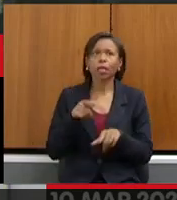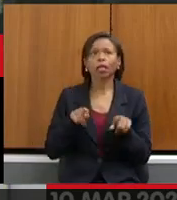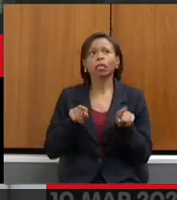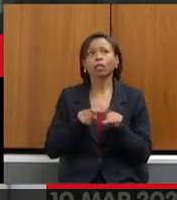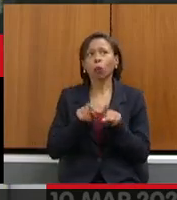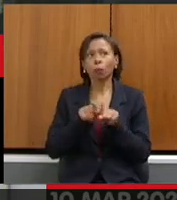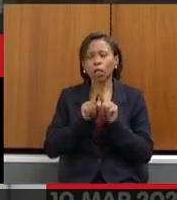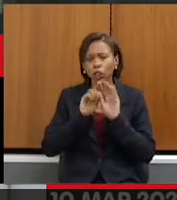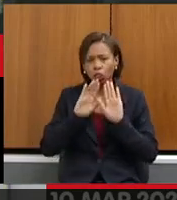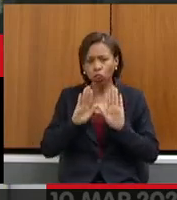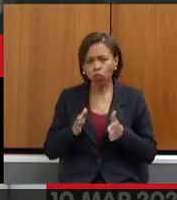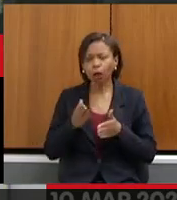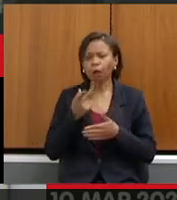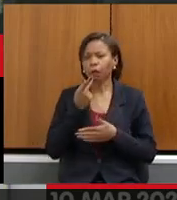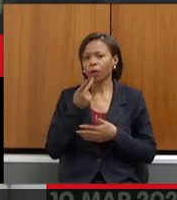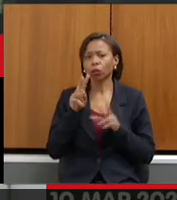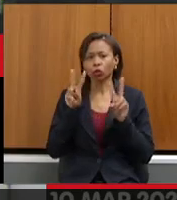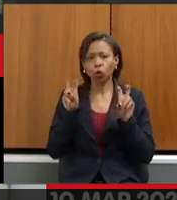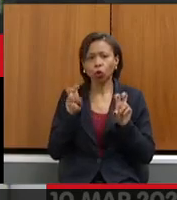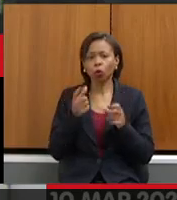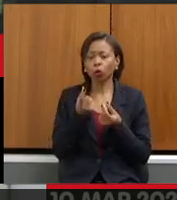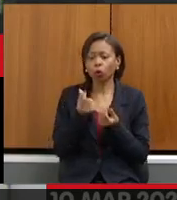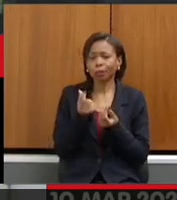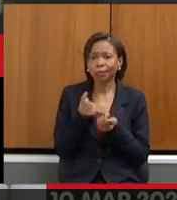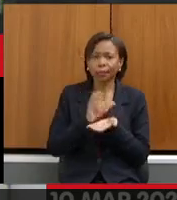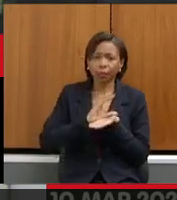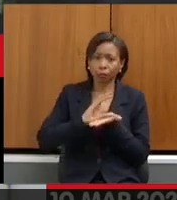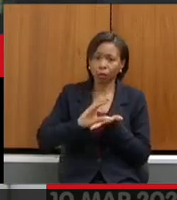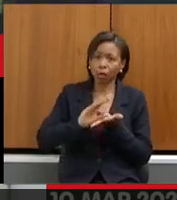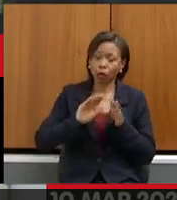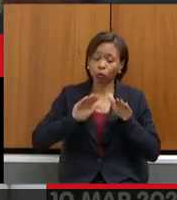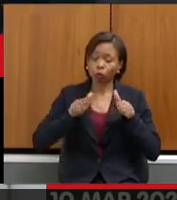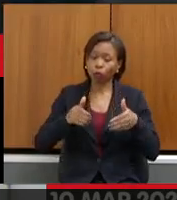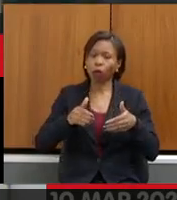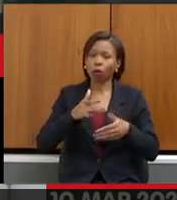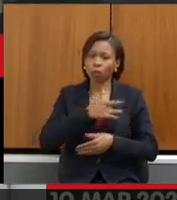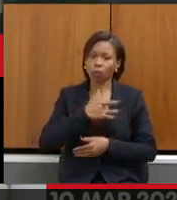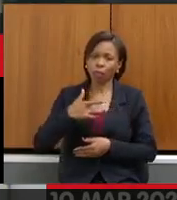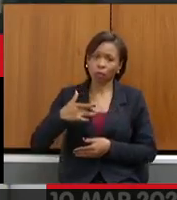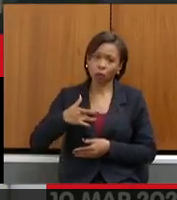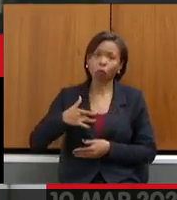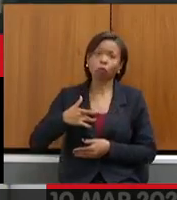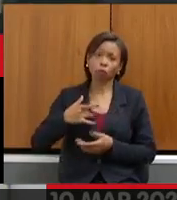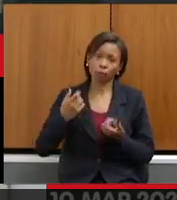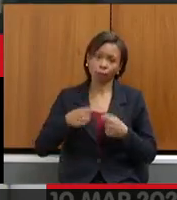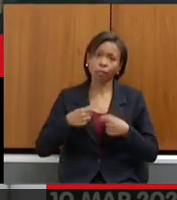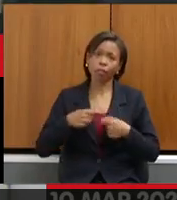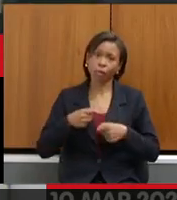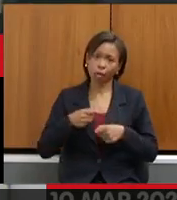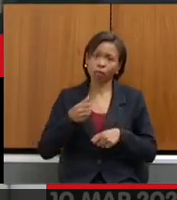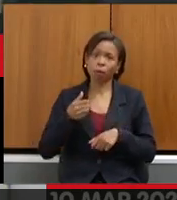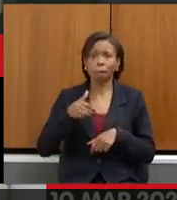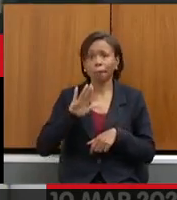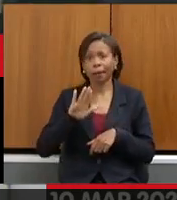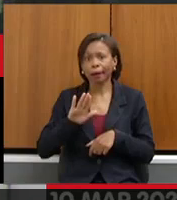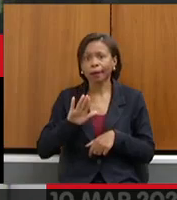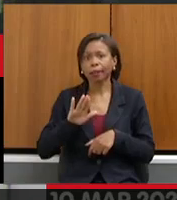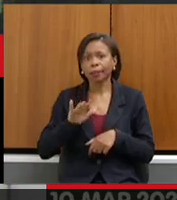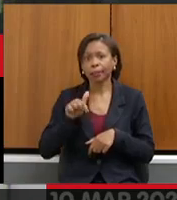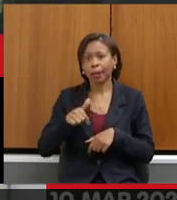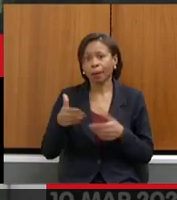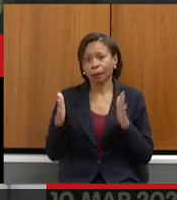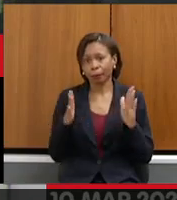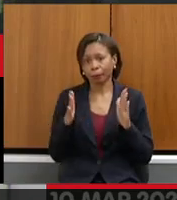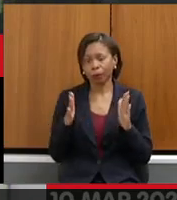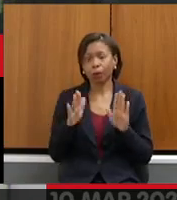também dos valores investidos na saúde ou o que mais poderia ser investido na saúde É nesse momento